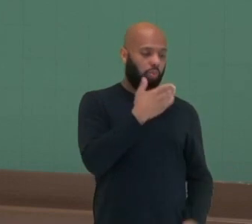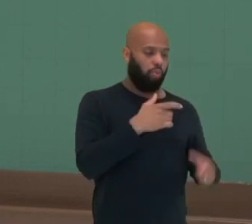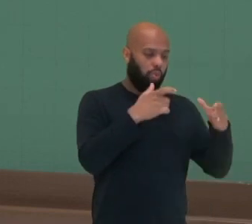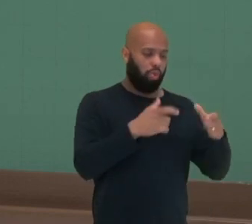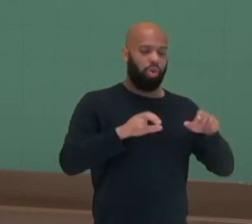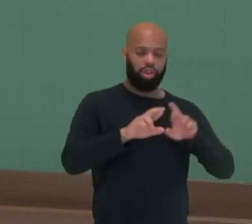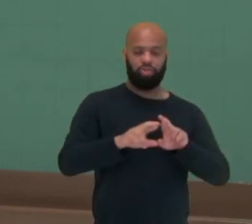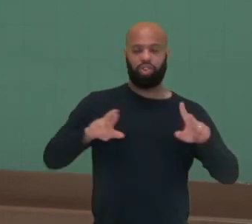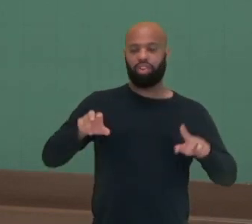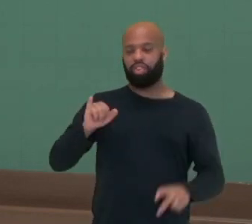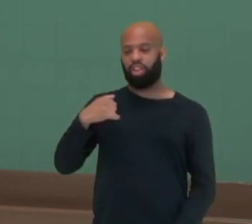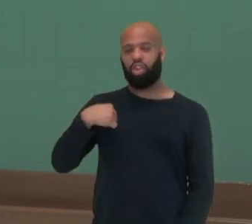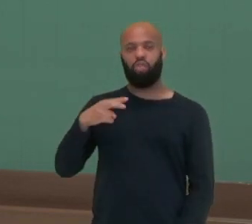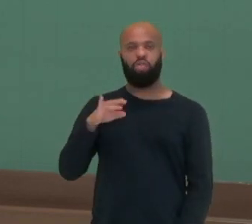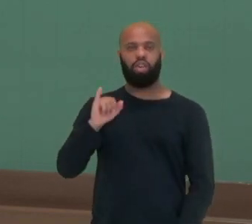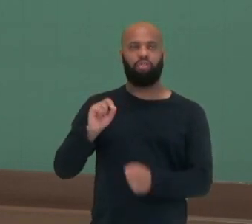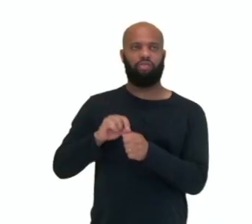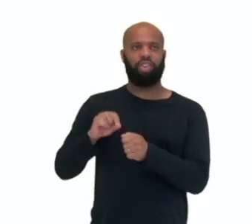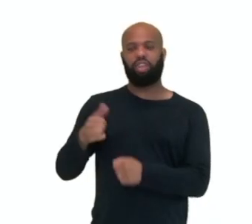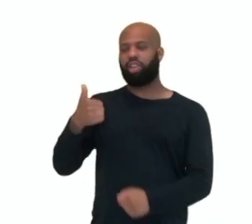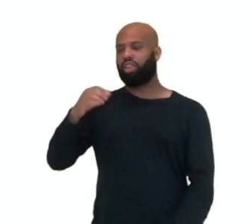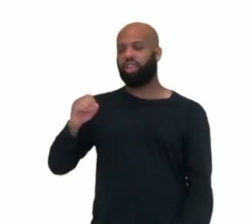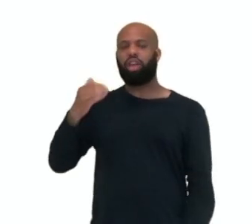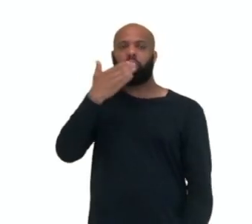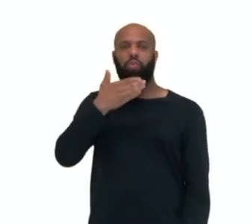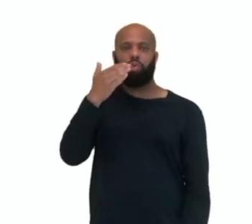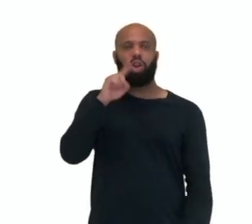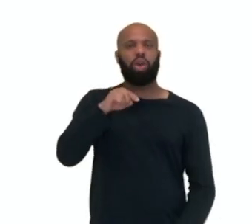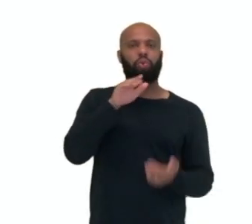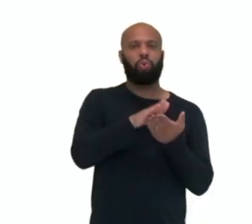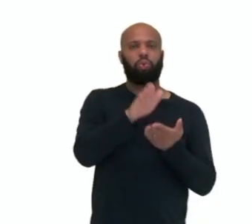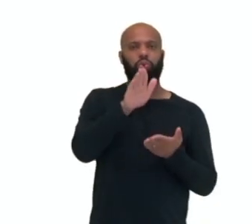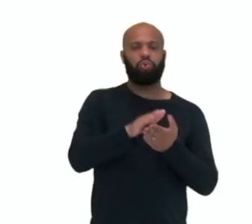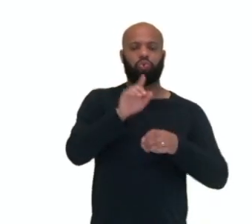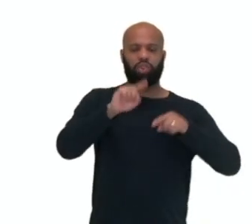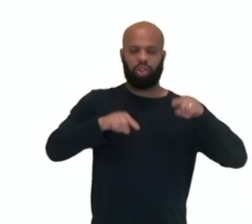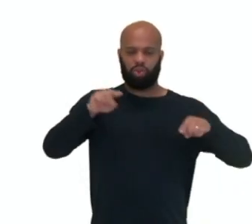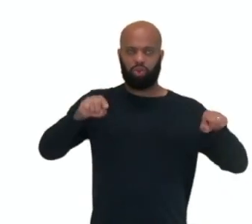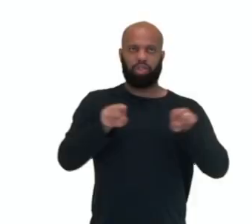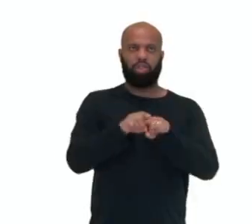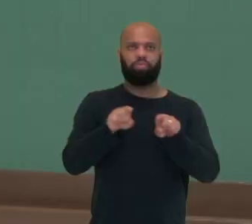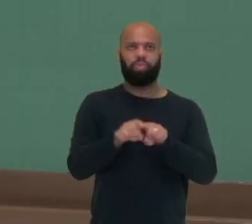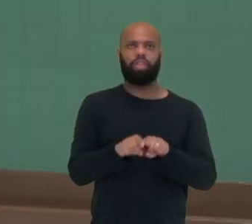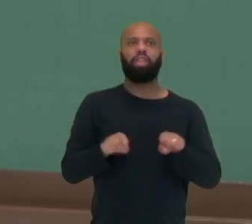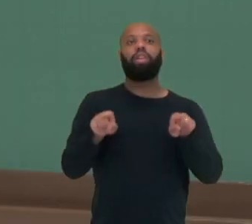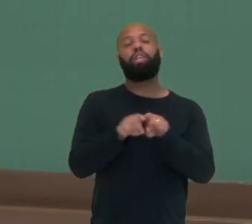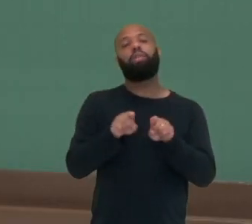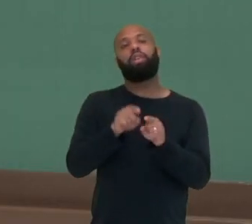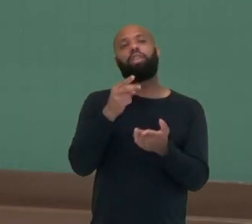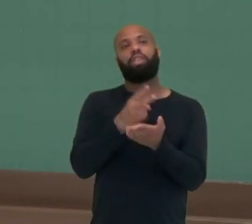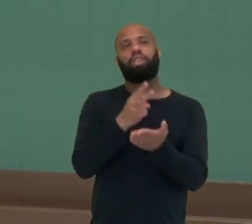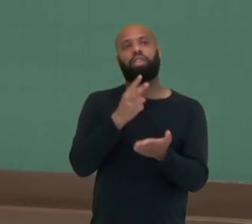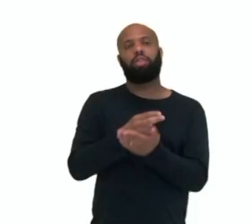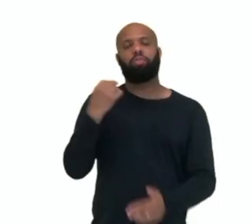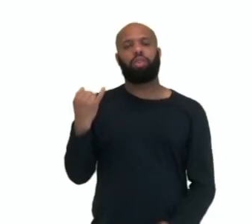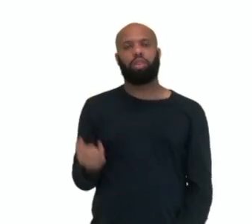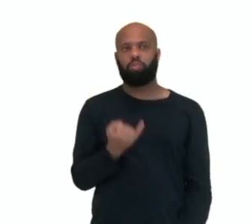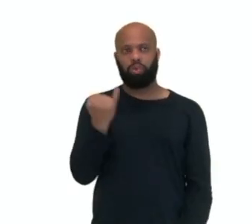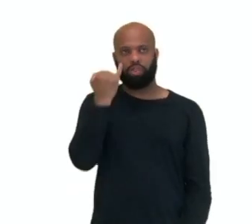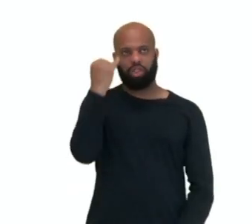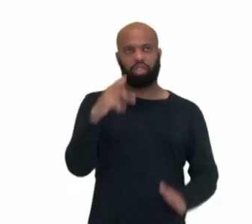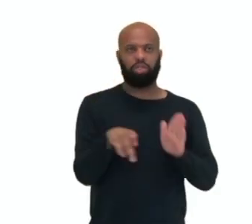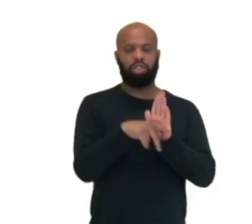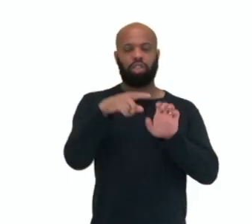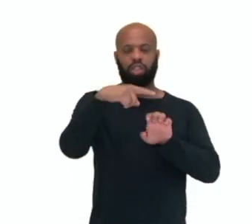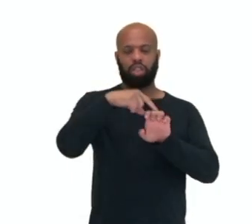10 bolos. Então, isso vão ser os custos variáveis. Bem, e além disso, sempre no negócio, no